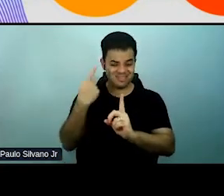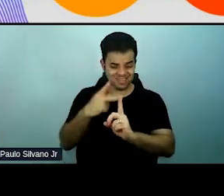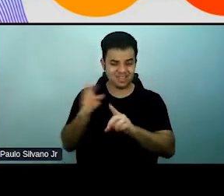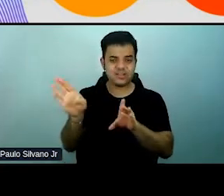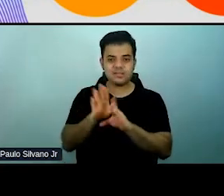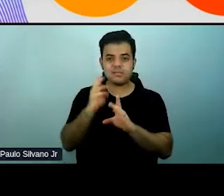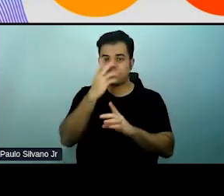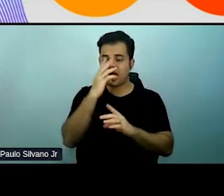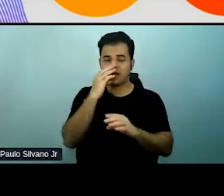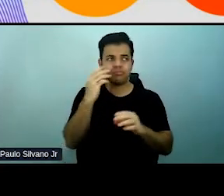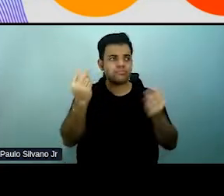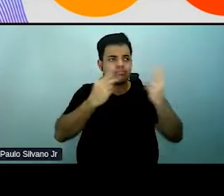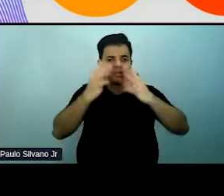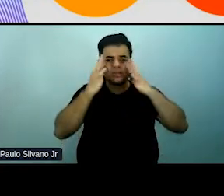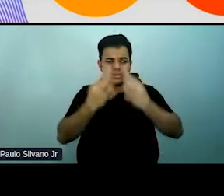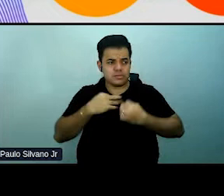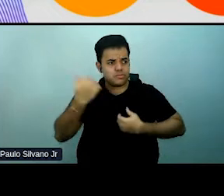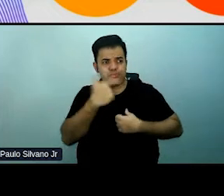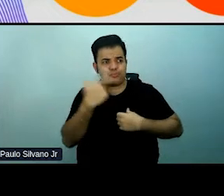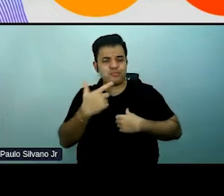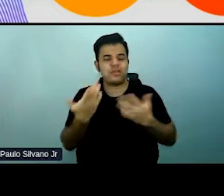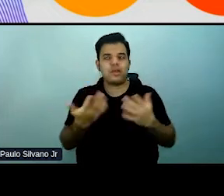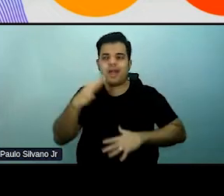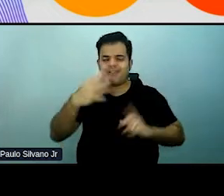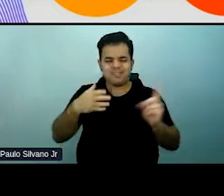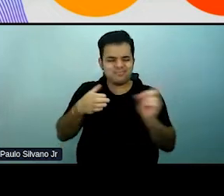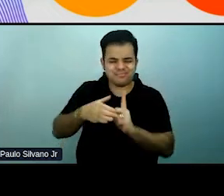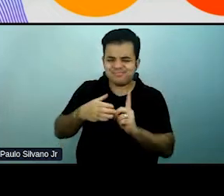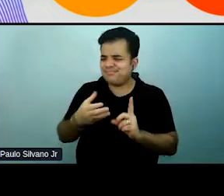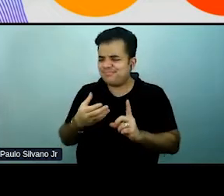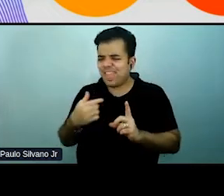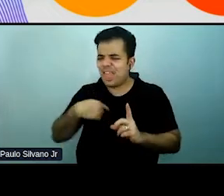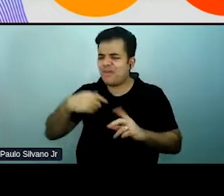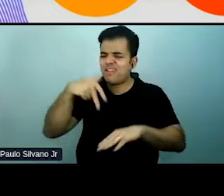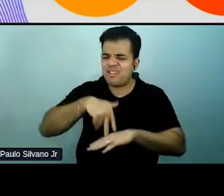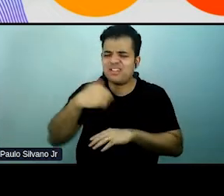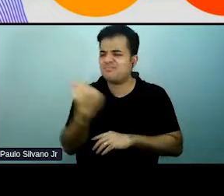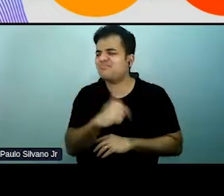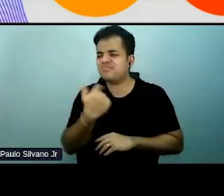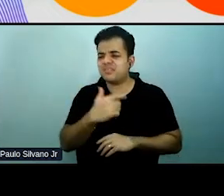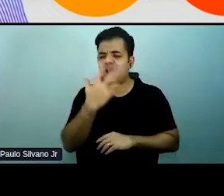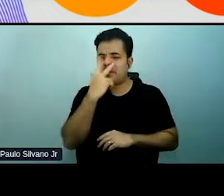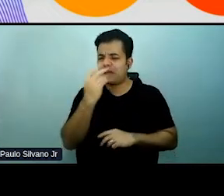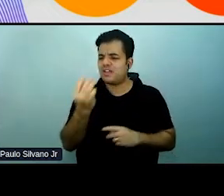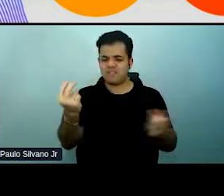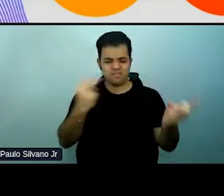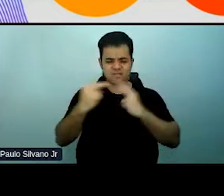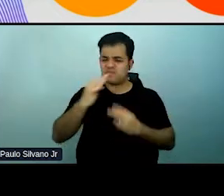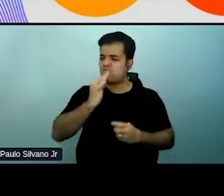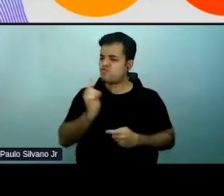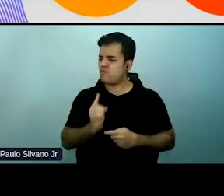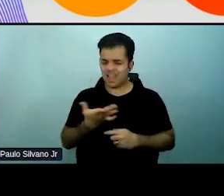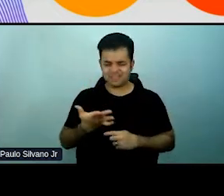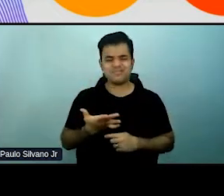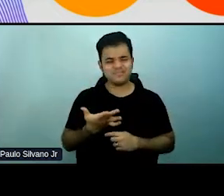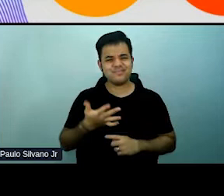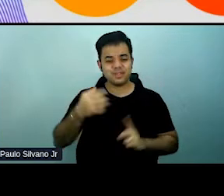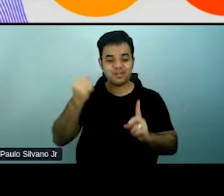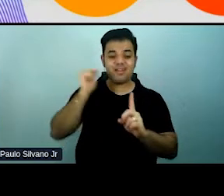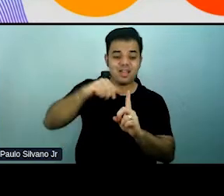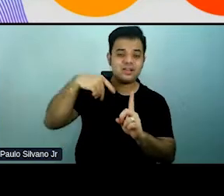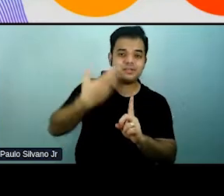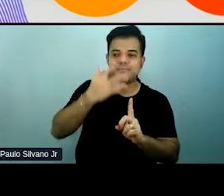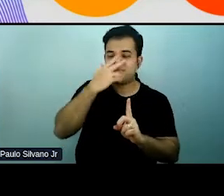sente invisível, ou se ela não se sente que há um lugar para ela e ela acha que ninguém a conhece de verdade naquele espaço, ou se ela é uma